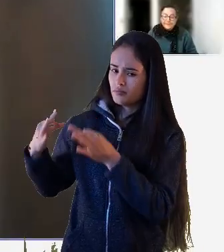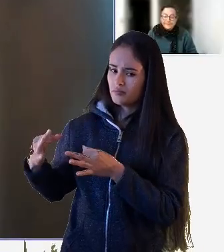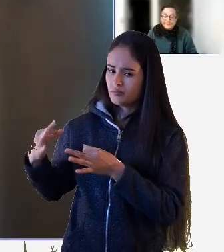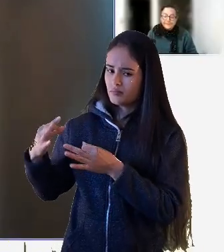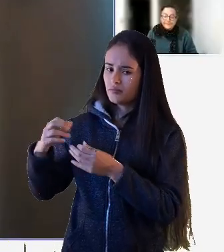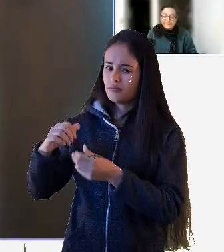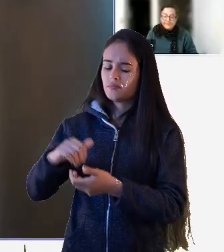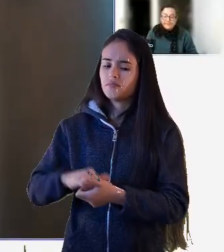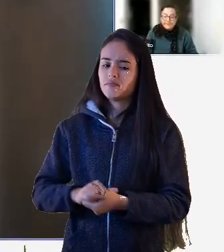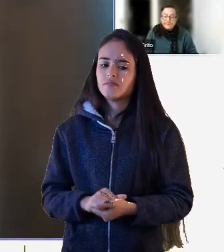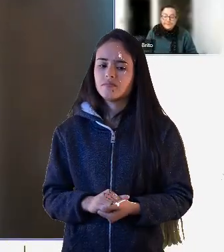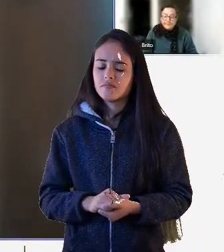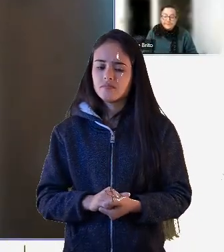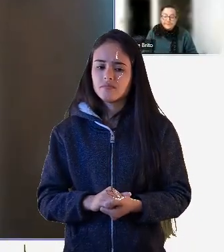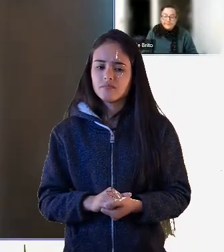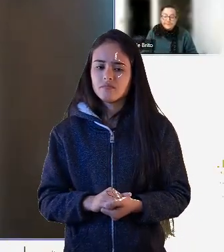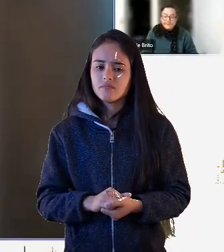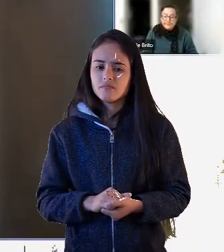boa, né?